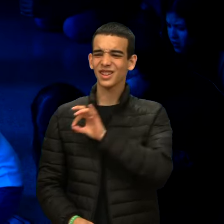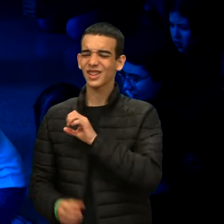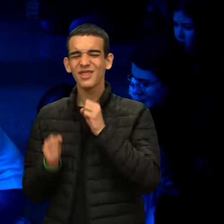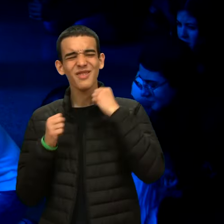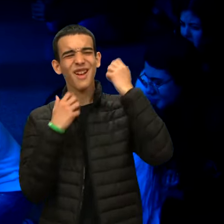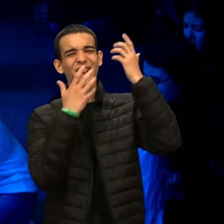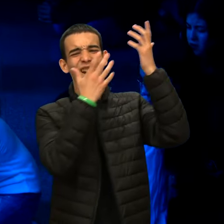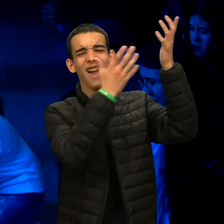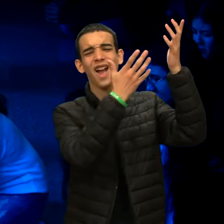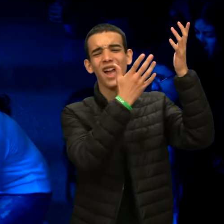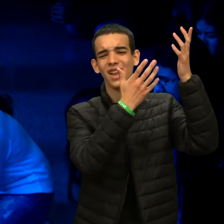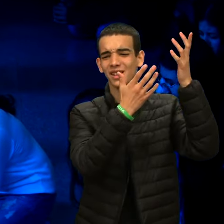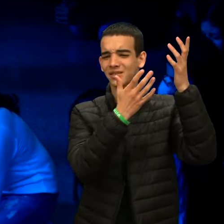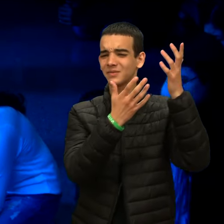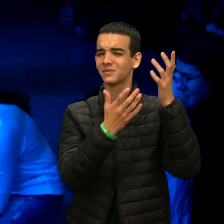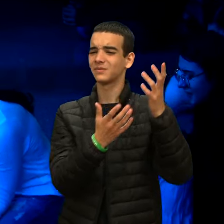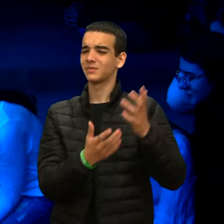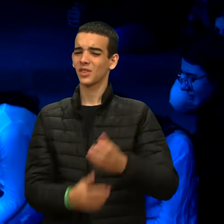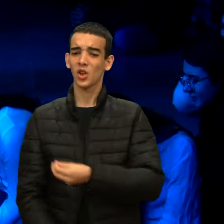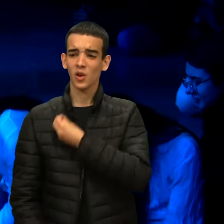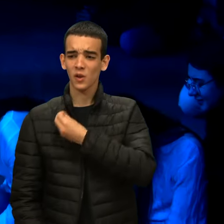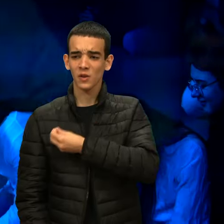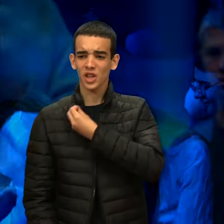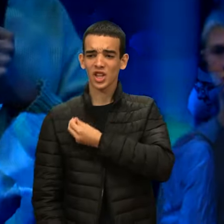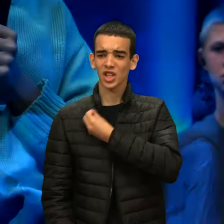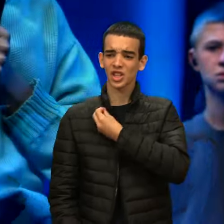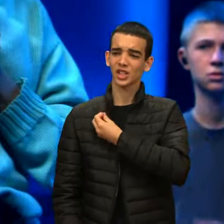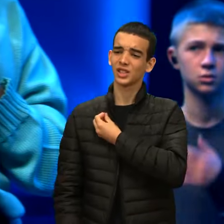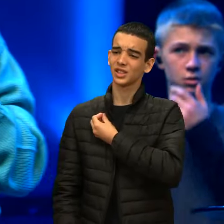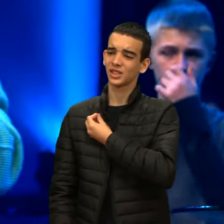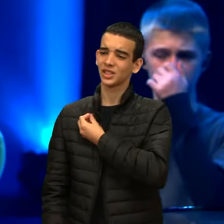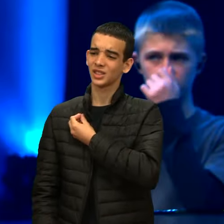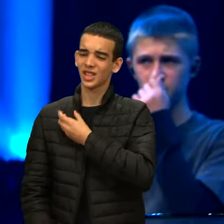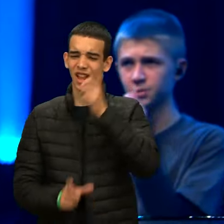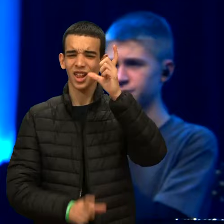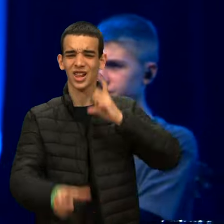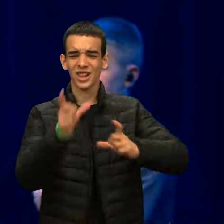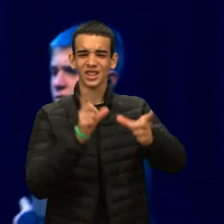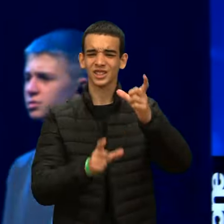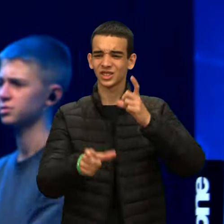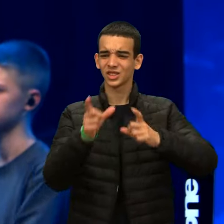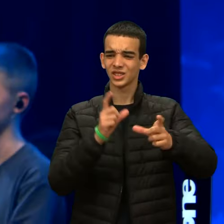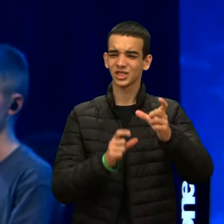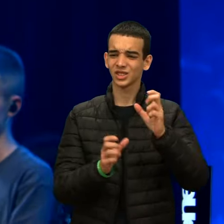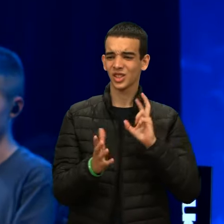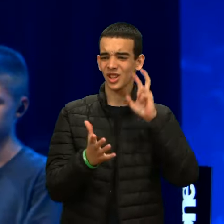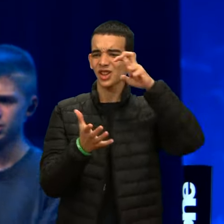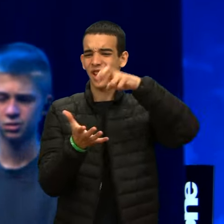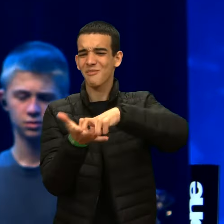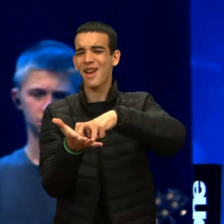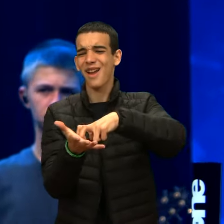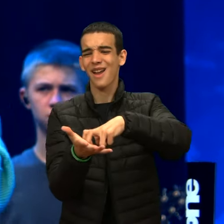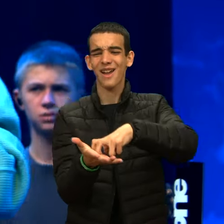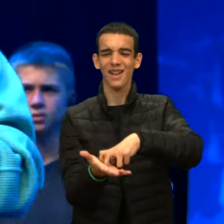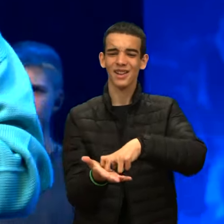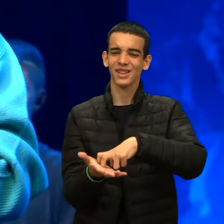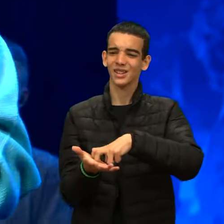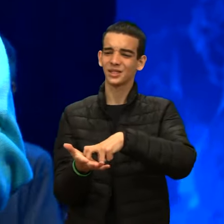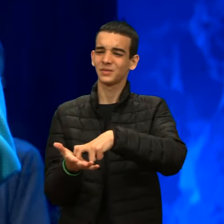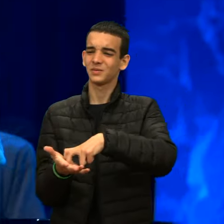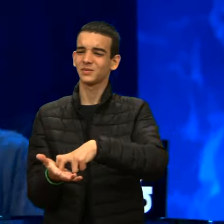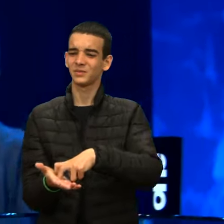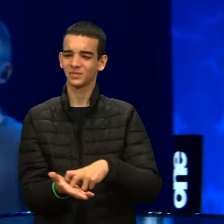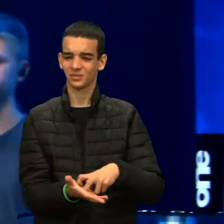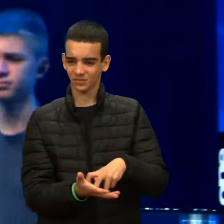das pessoas que estão aqui de joelhos, Deus, mas a vida daquelas pessoas que estão nos seus lugares e que o Senhor